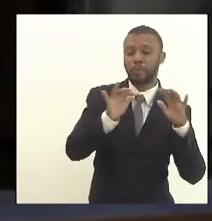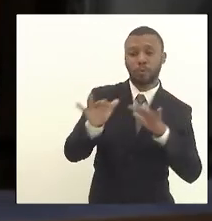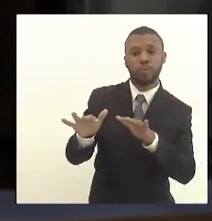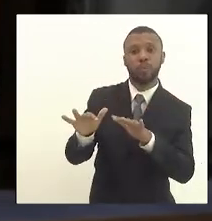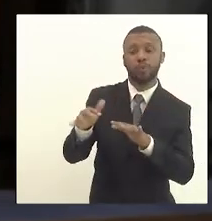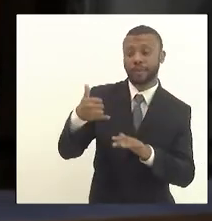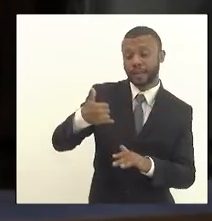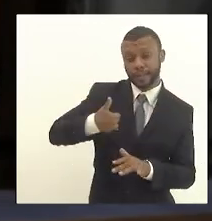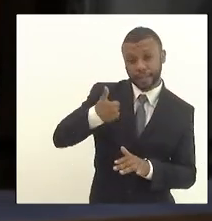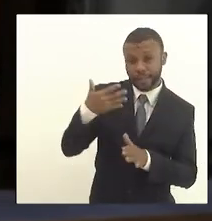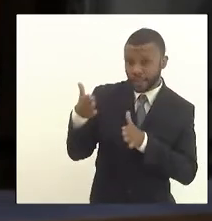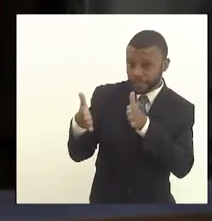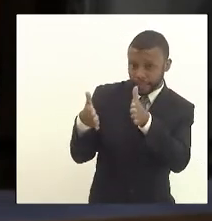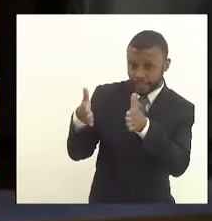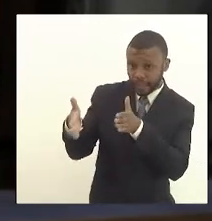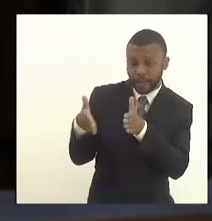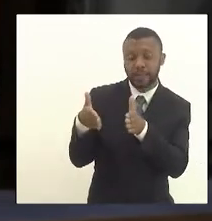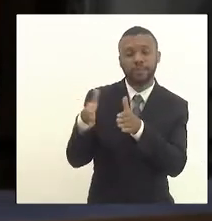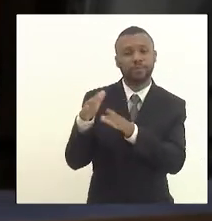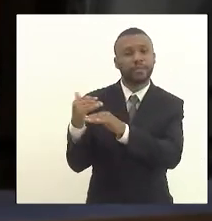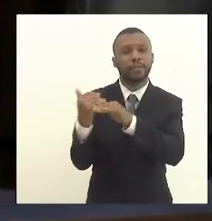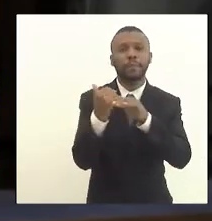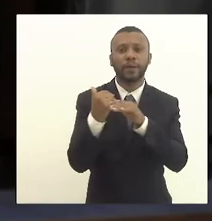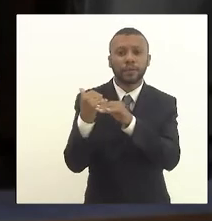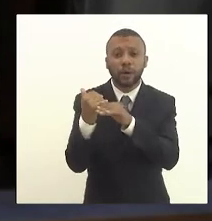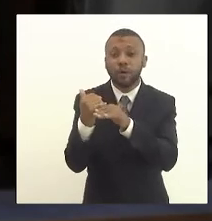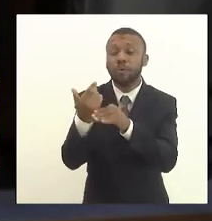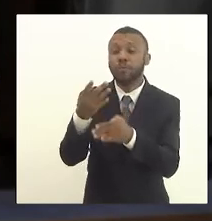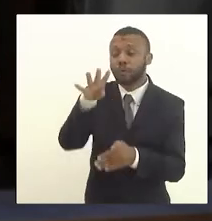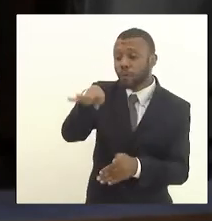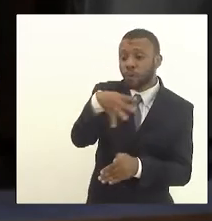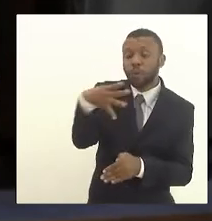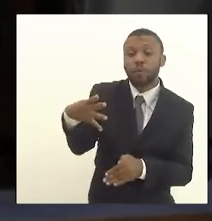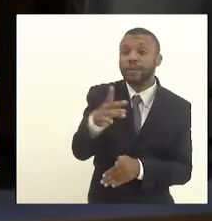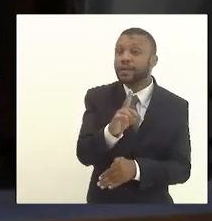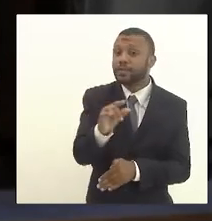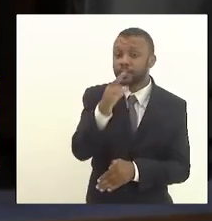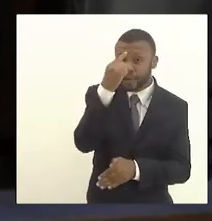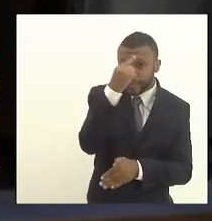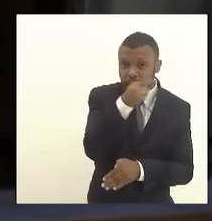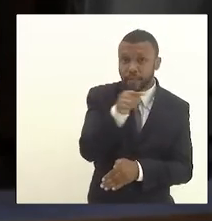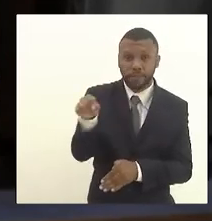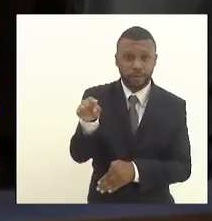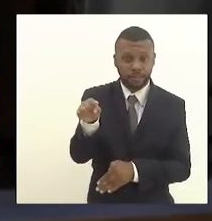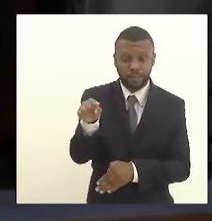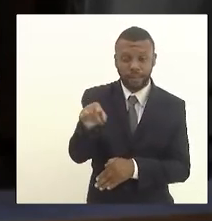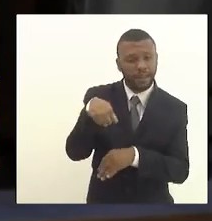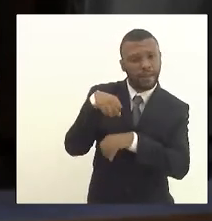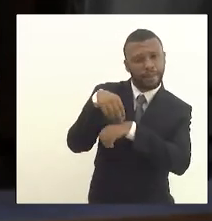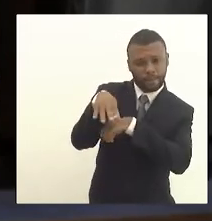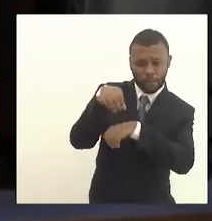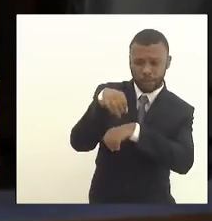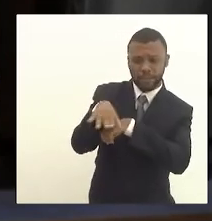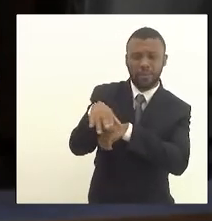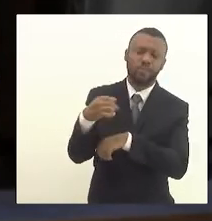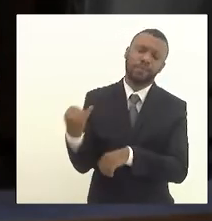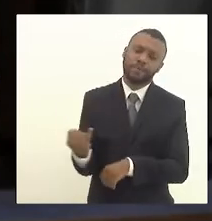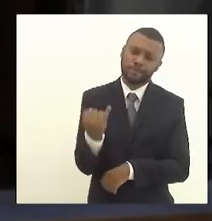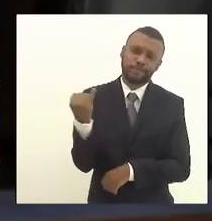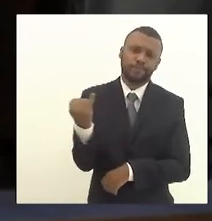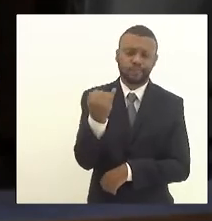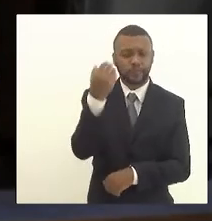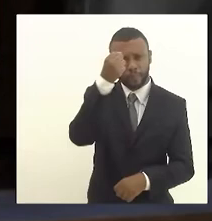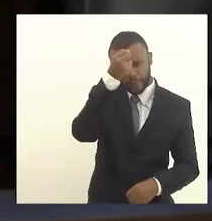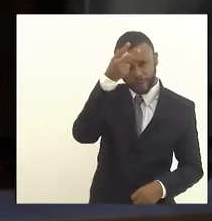consumo, nesse horário, nesses dias da semana. E informação, hoje, é o que mais vale. Então, uma prefeitura bem